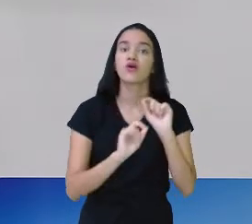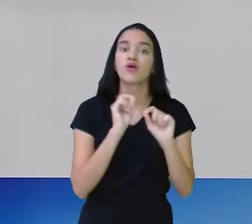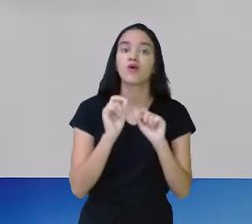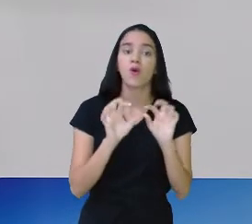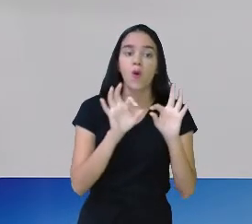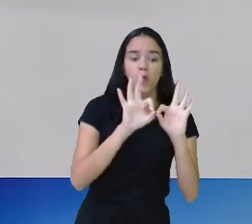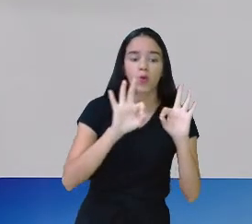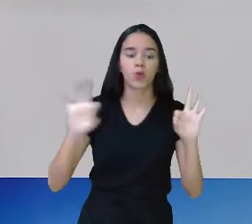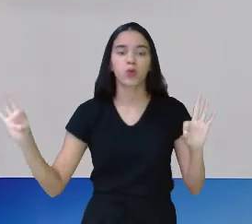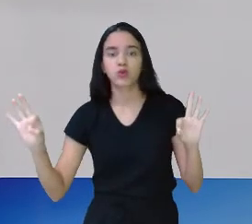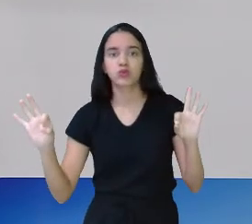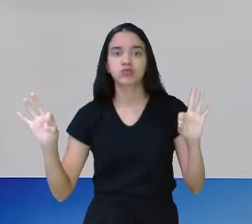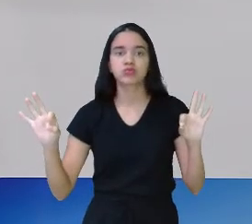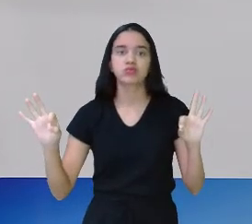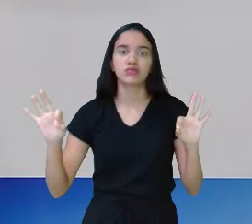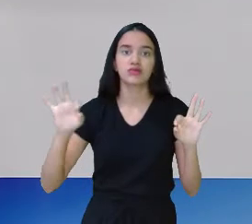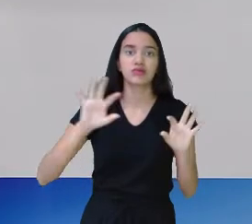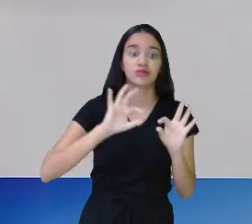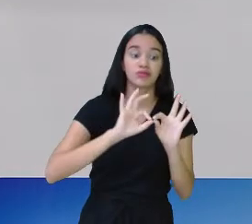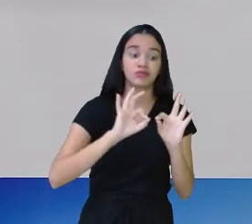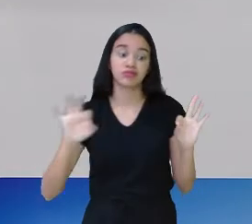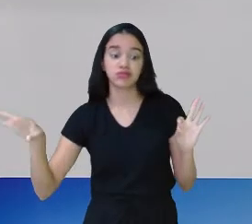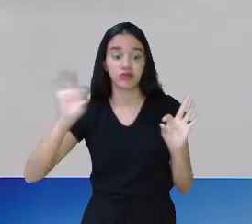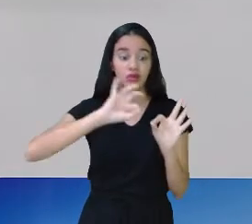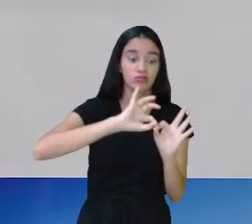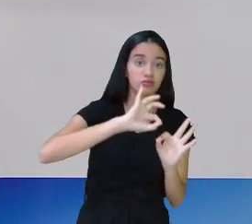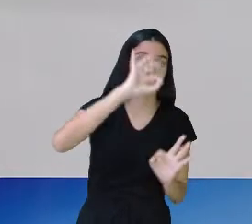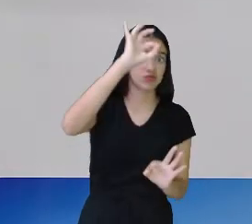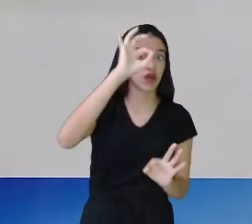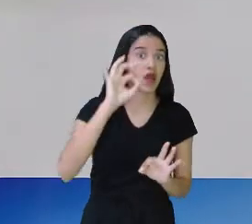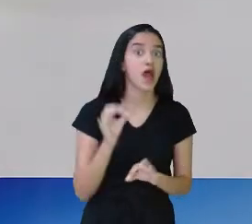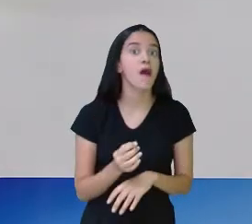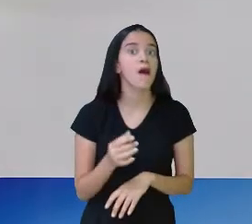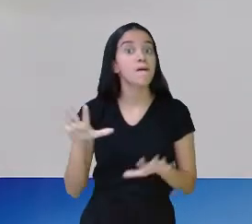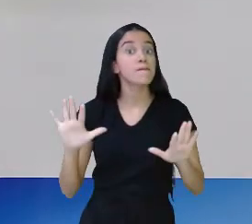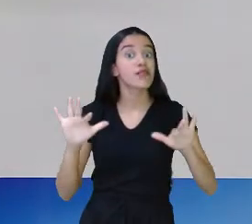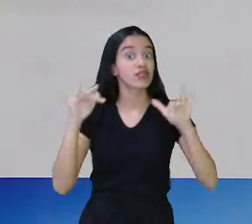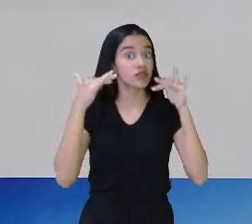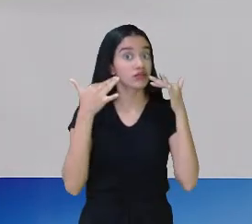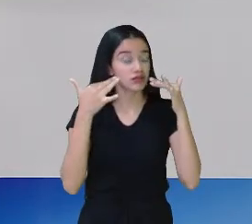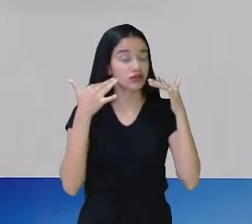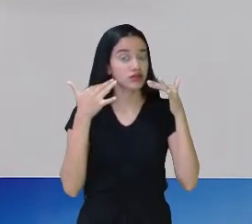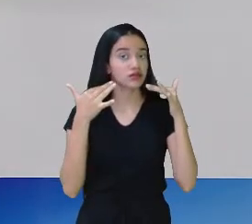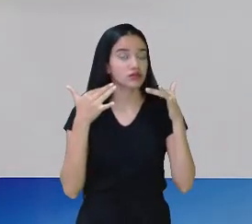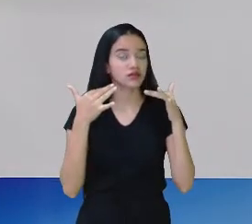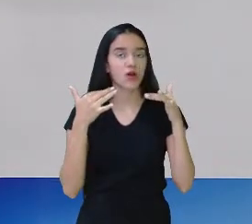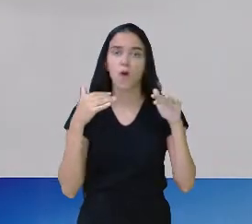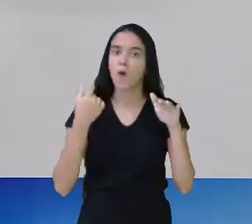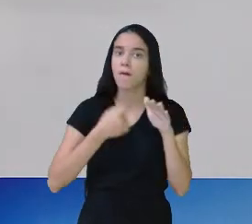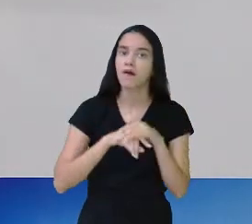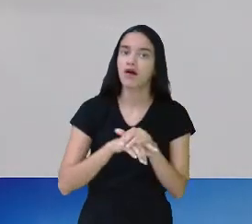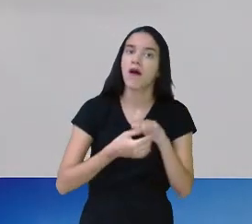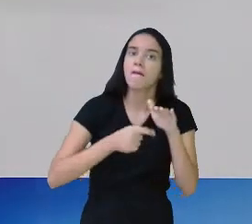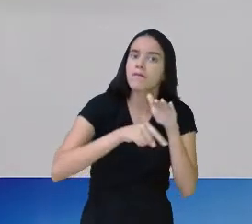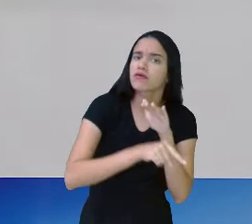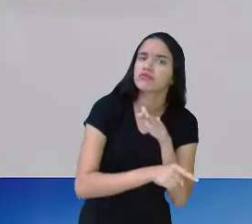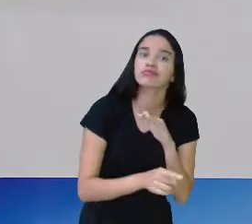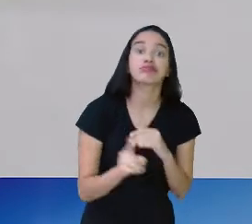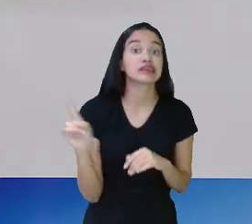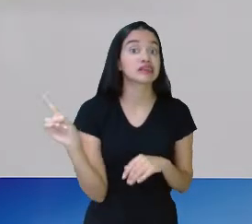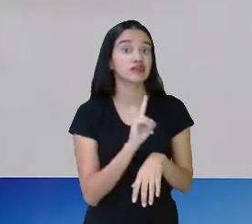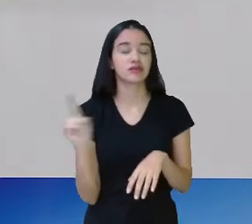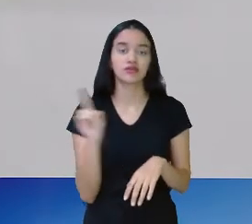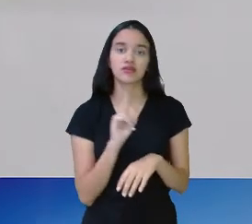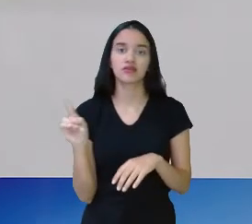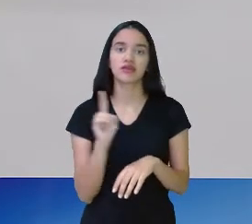e largura, tá? Preste atenção nisso, ela não tem profundidade. Por que eu estou dizendo